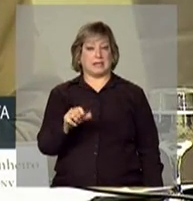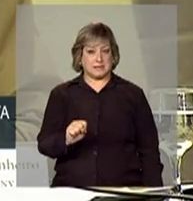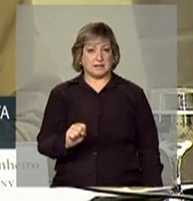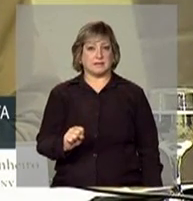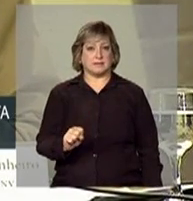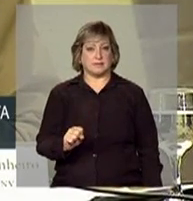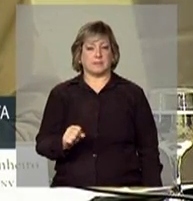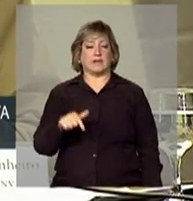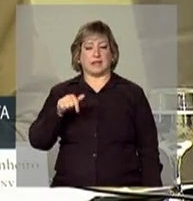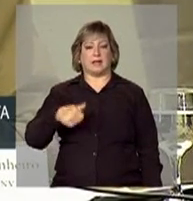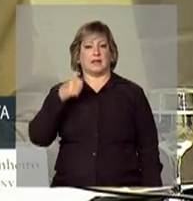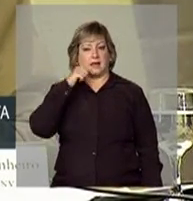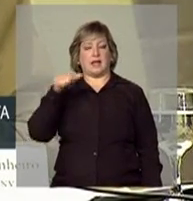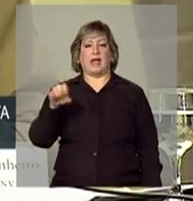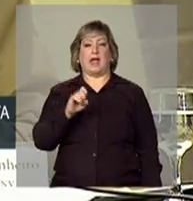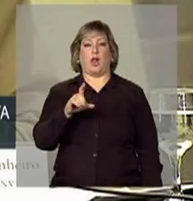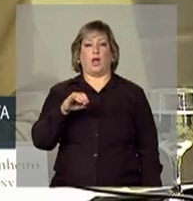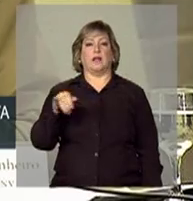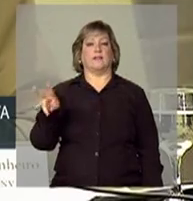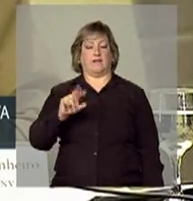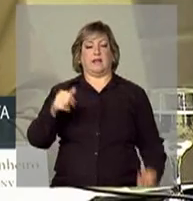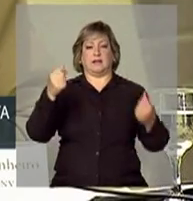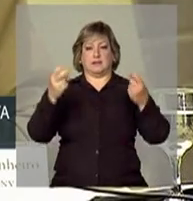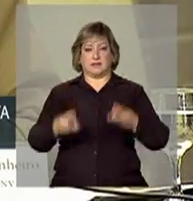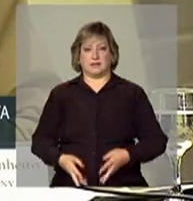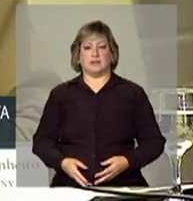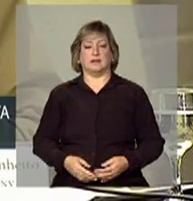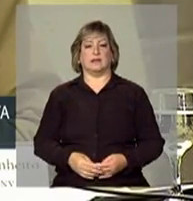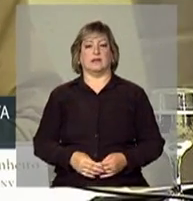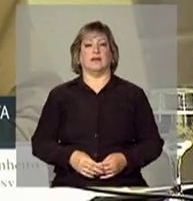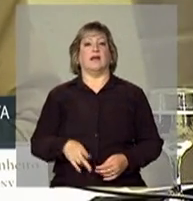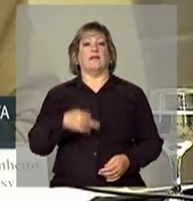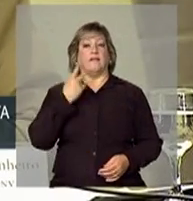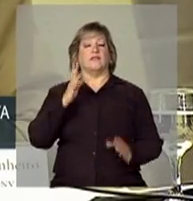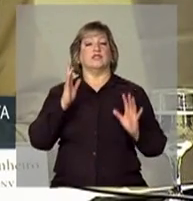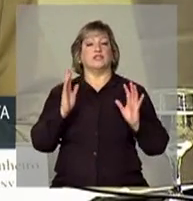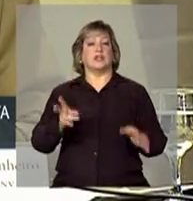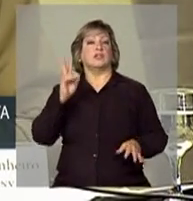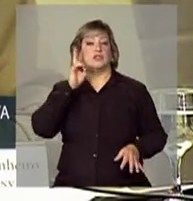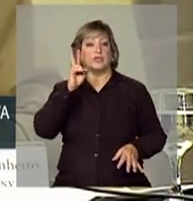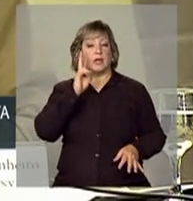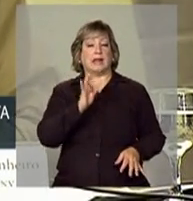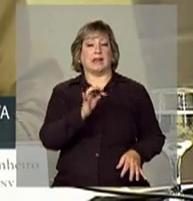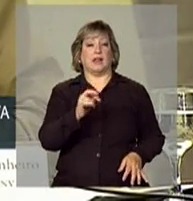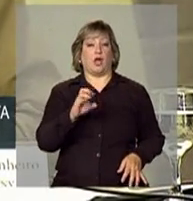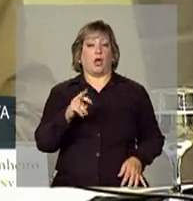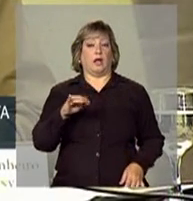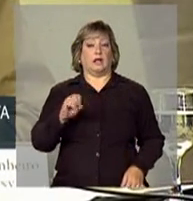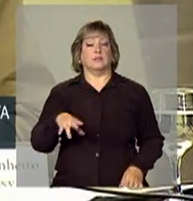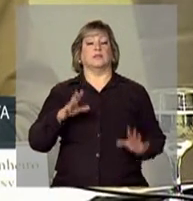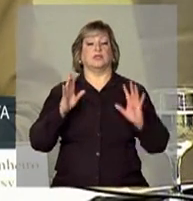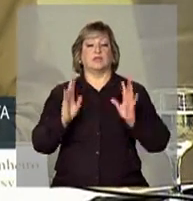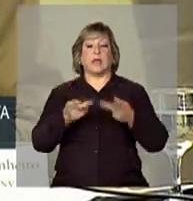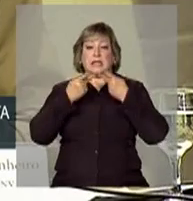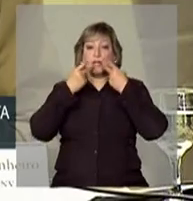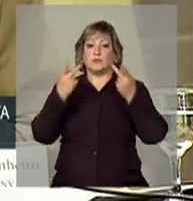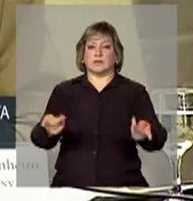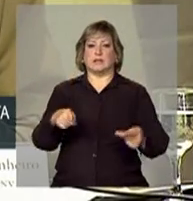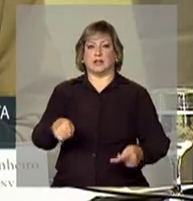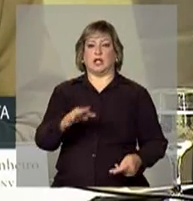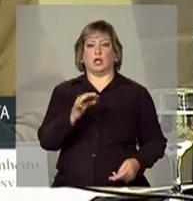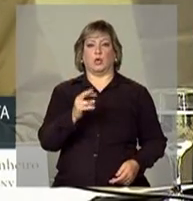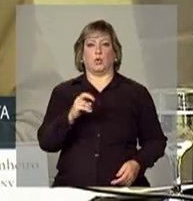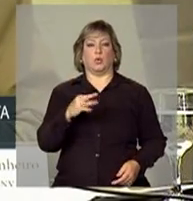num comentário que a Heloísa vai fazer, já falava de terrorismo de Estado e denunciava as torturas